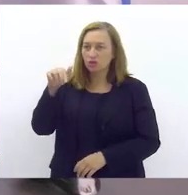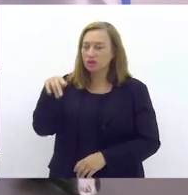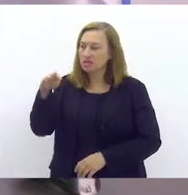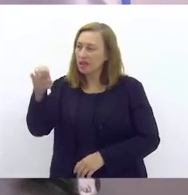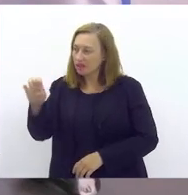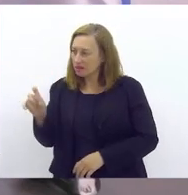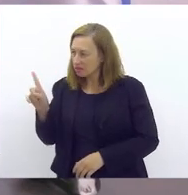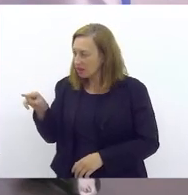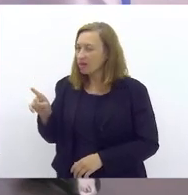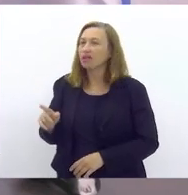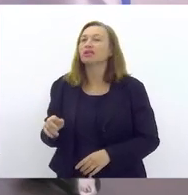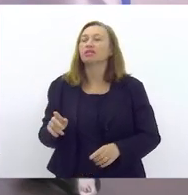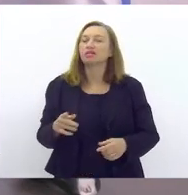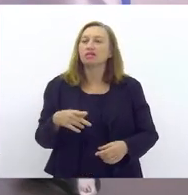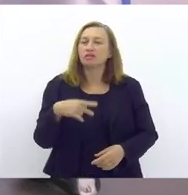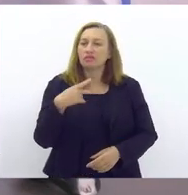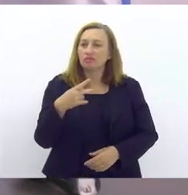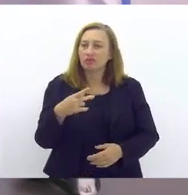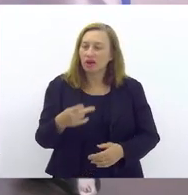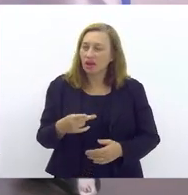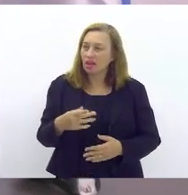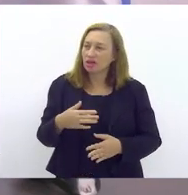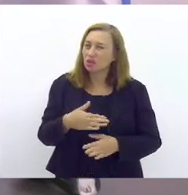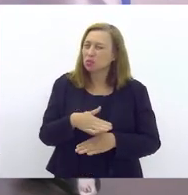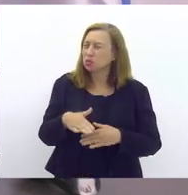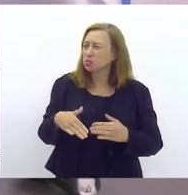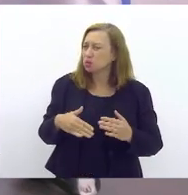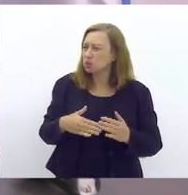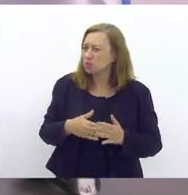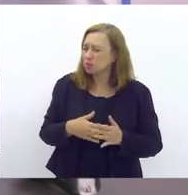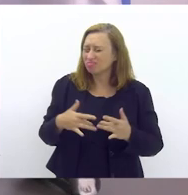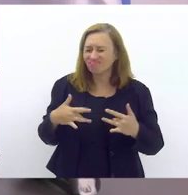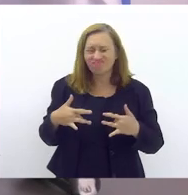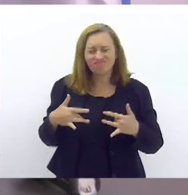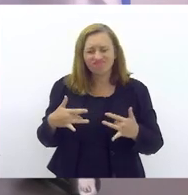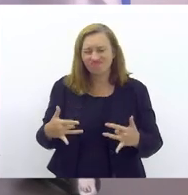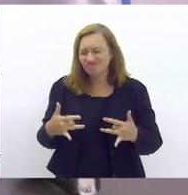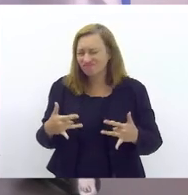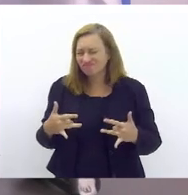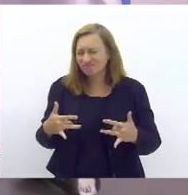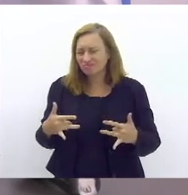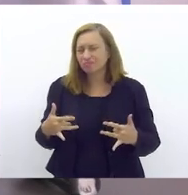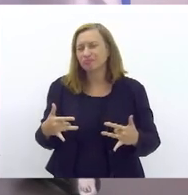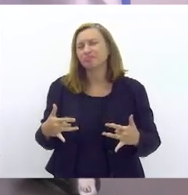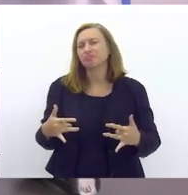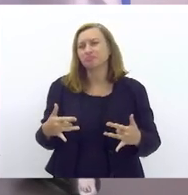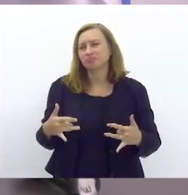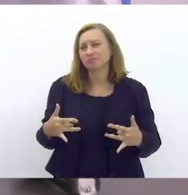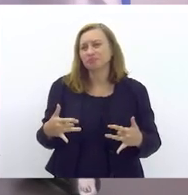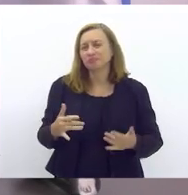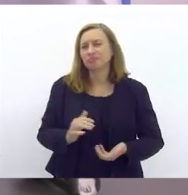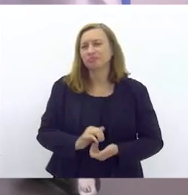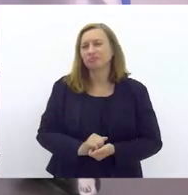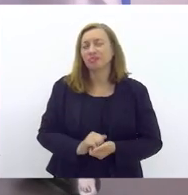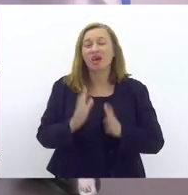ali, também manifestar a minha total e restrita solidariedade